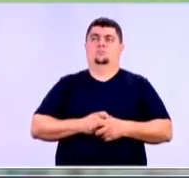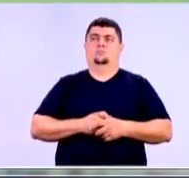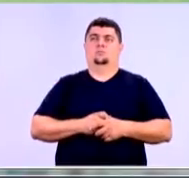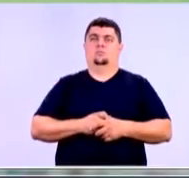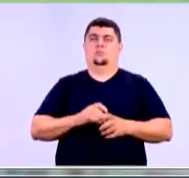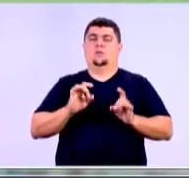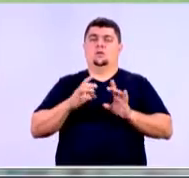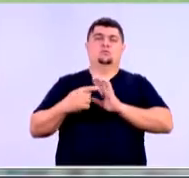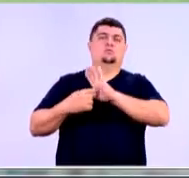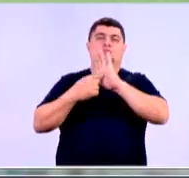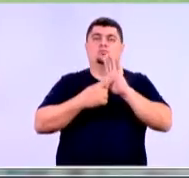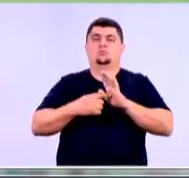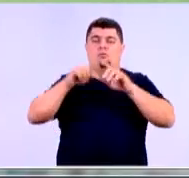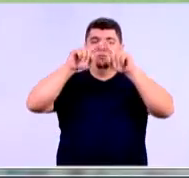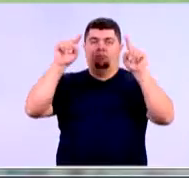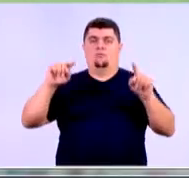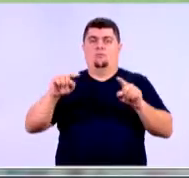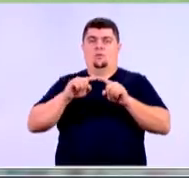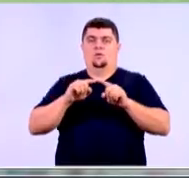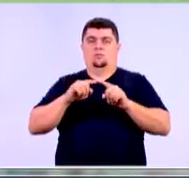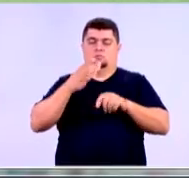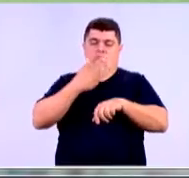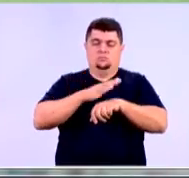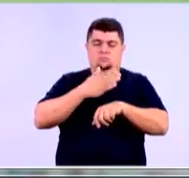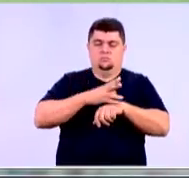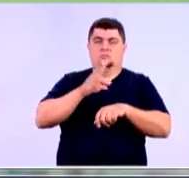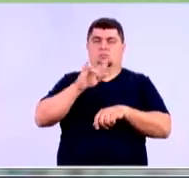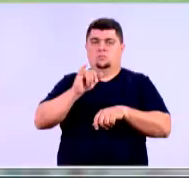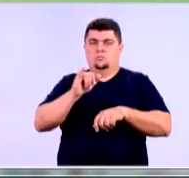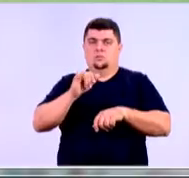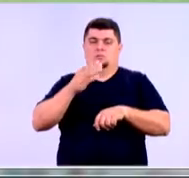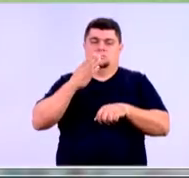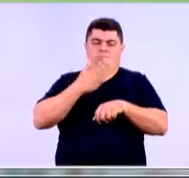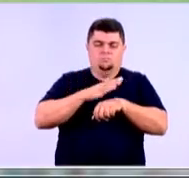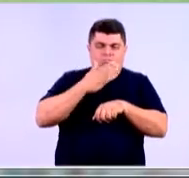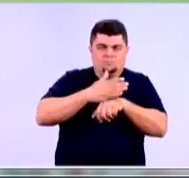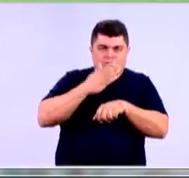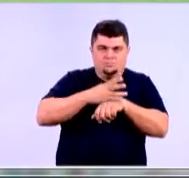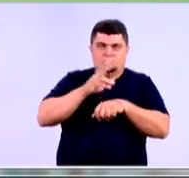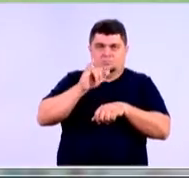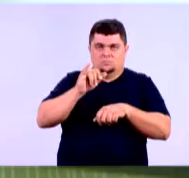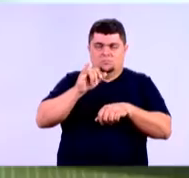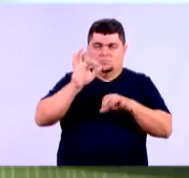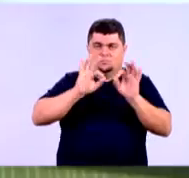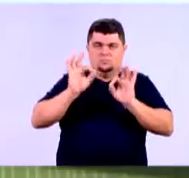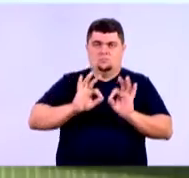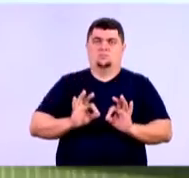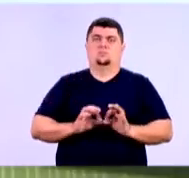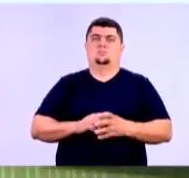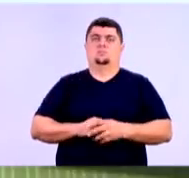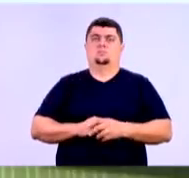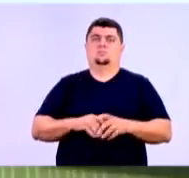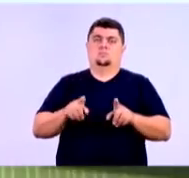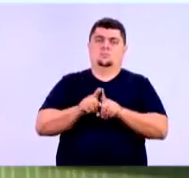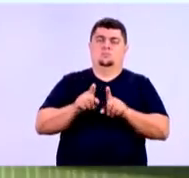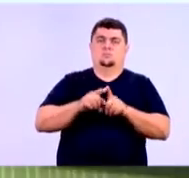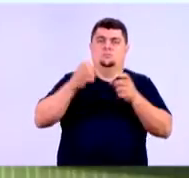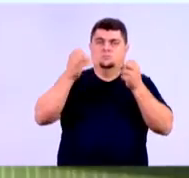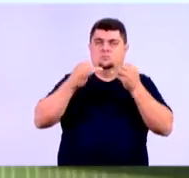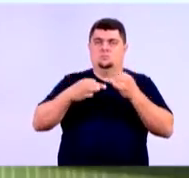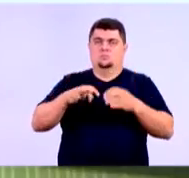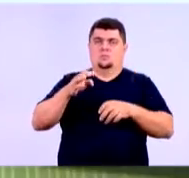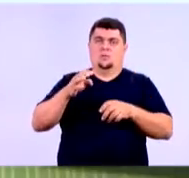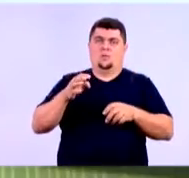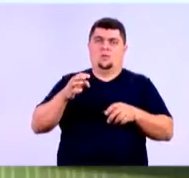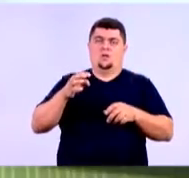só a apresentação dessas fórmulas. Na atividade de sala de hoje, nós vamos fazer um exercício sobre esses dados e vamos trazer mais sobre eles na